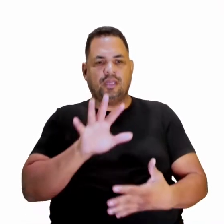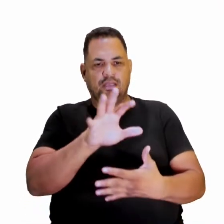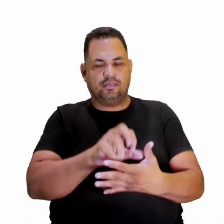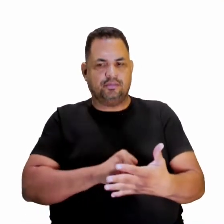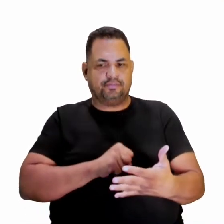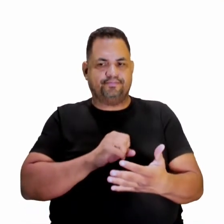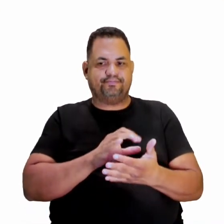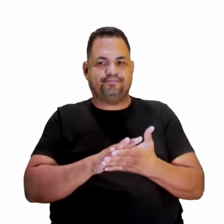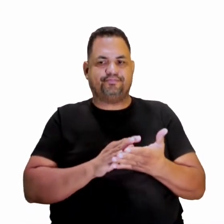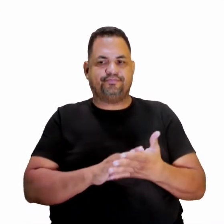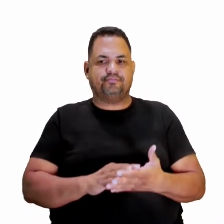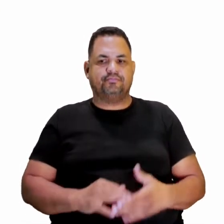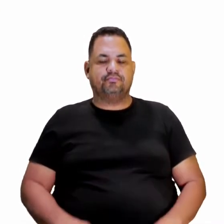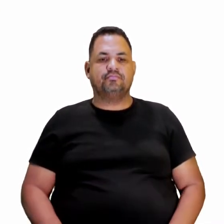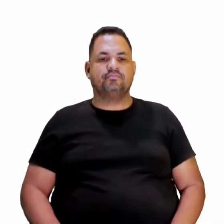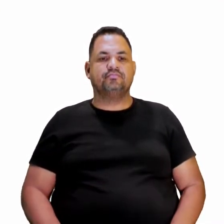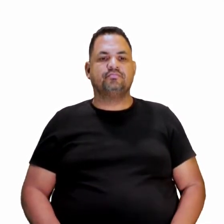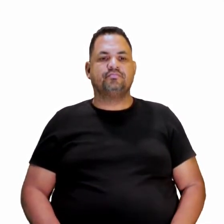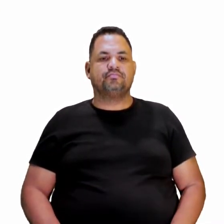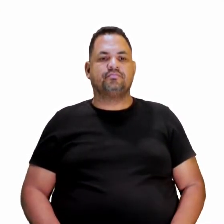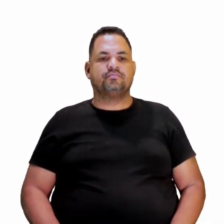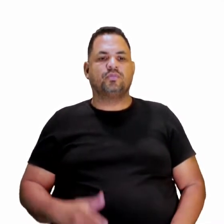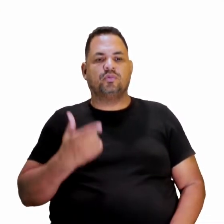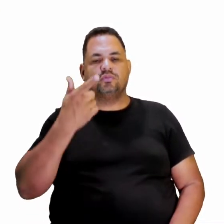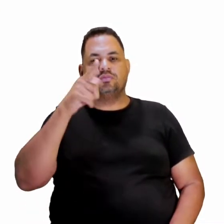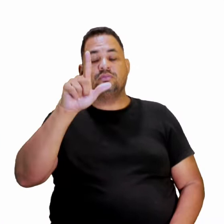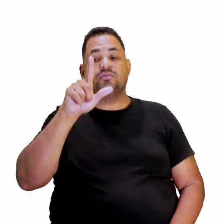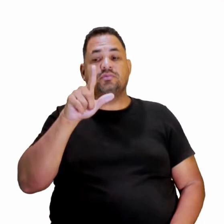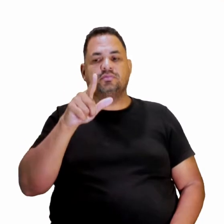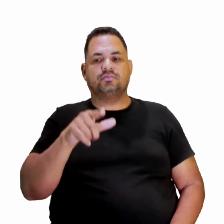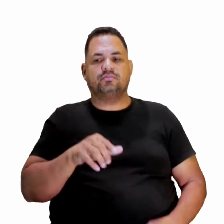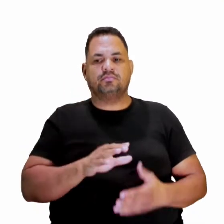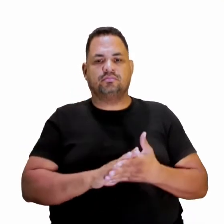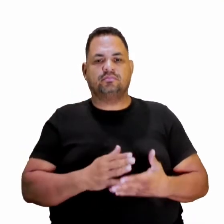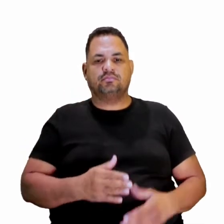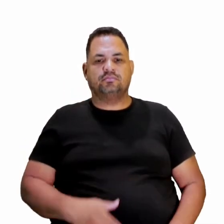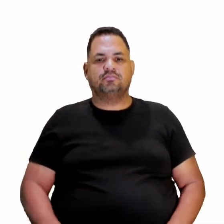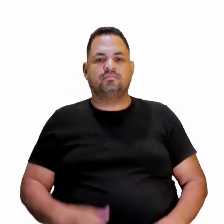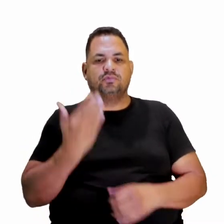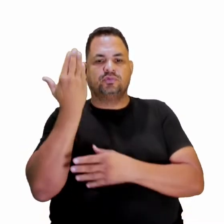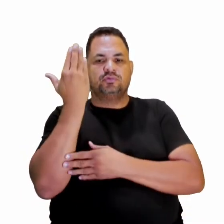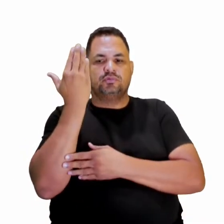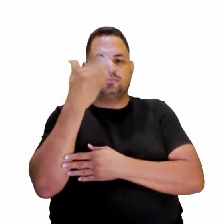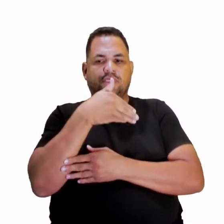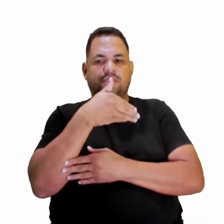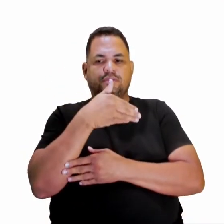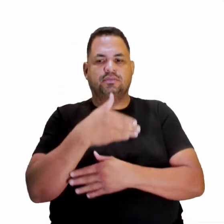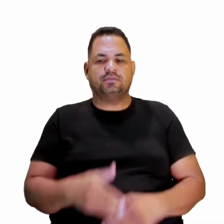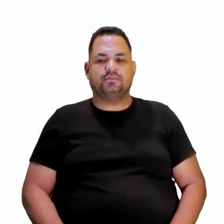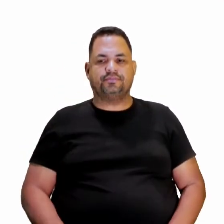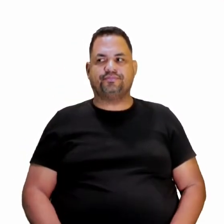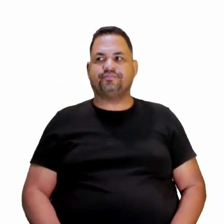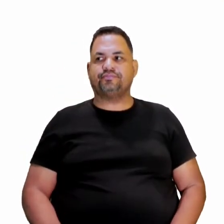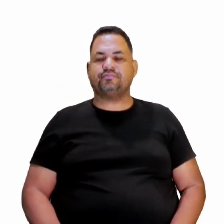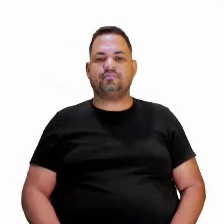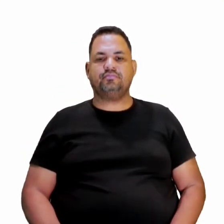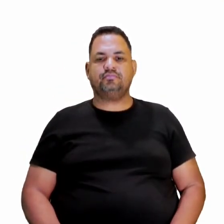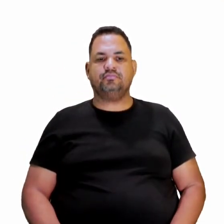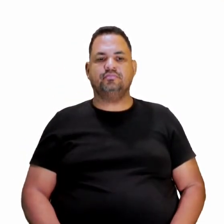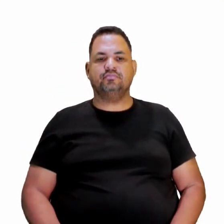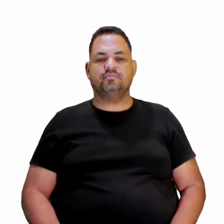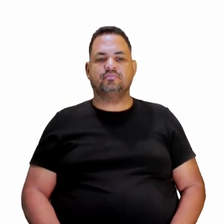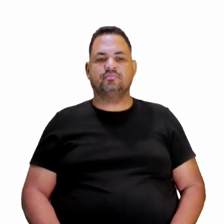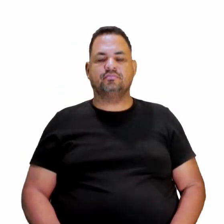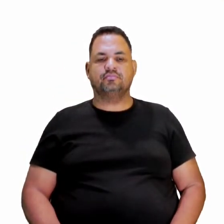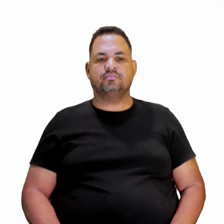porque a gente está falando de táxi, ou conseguir um táxi. Então, a primeira frase, você precisa do quê? Sujeito, podendo ser